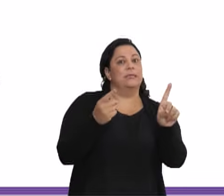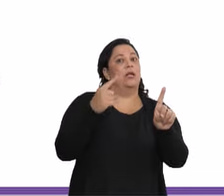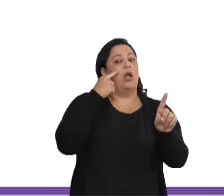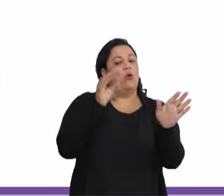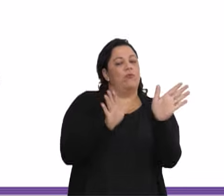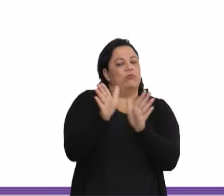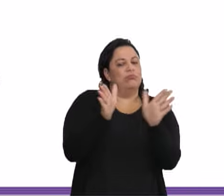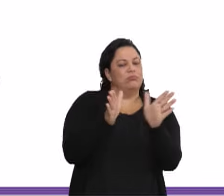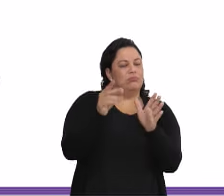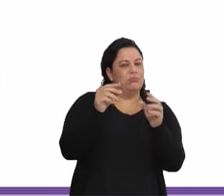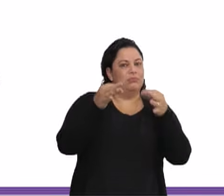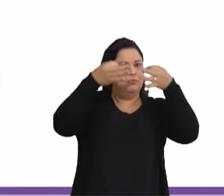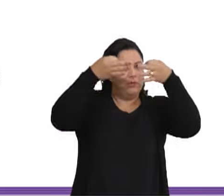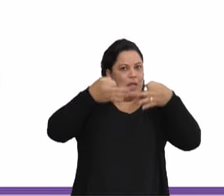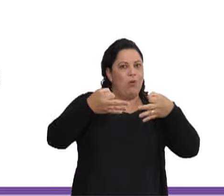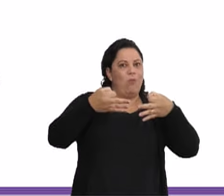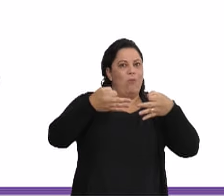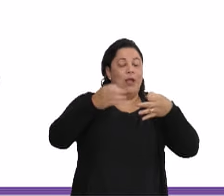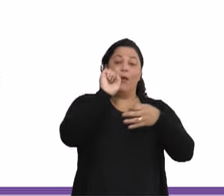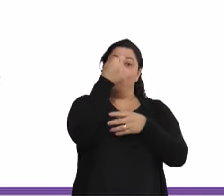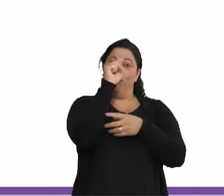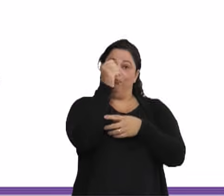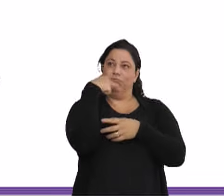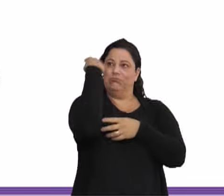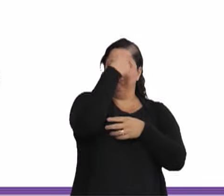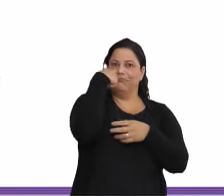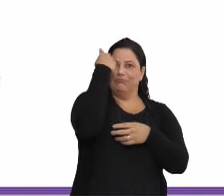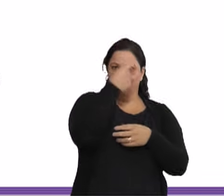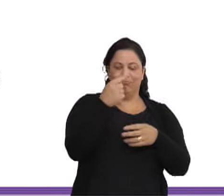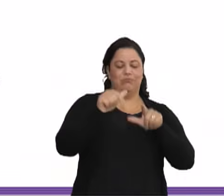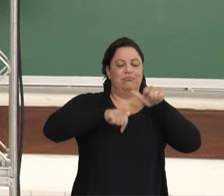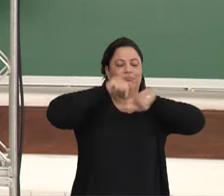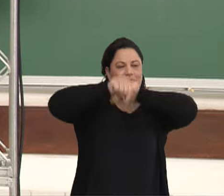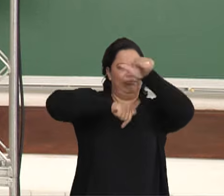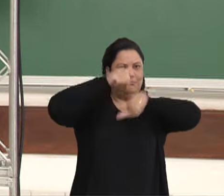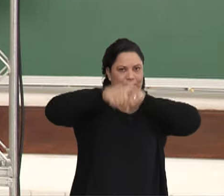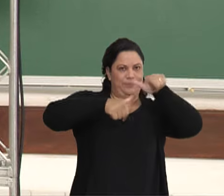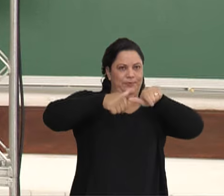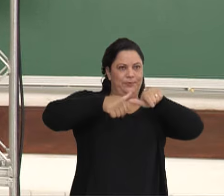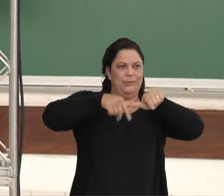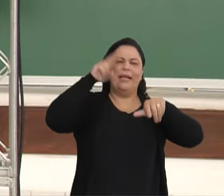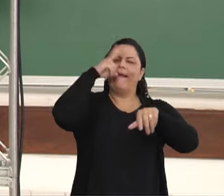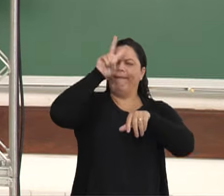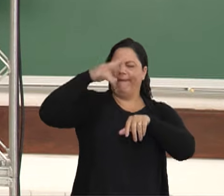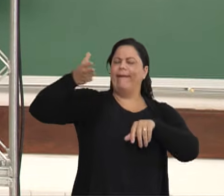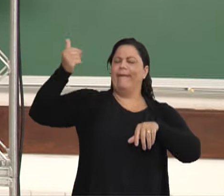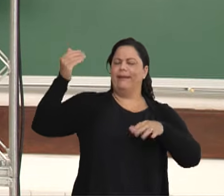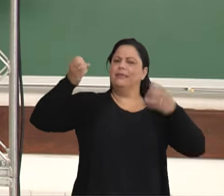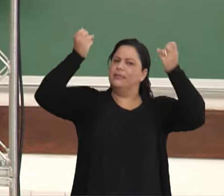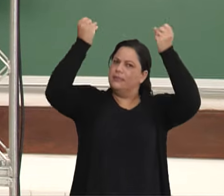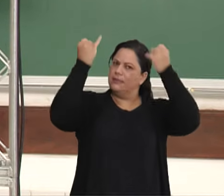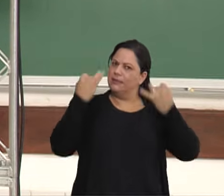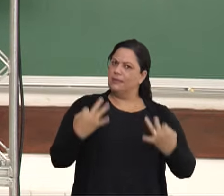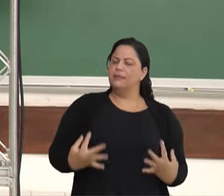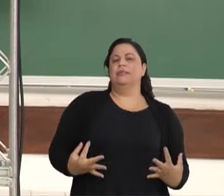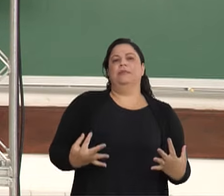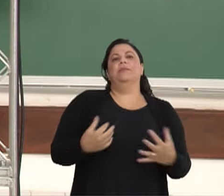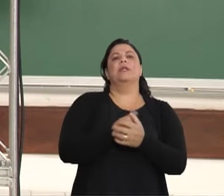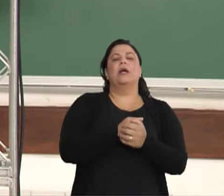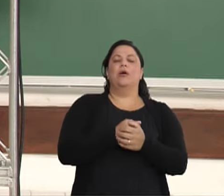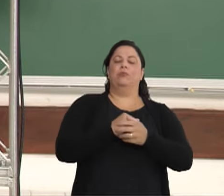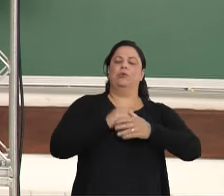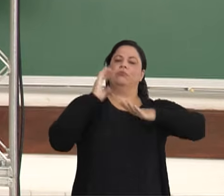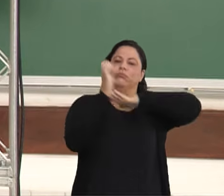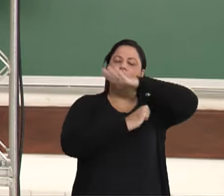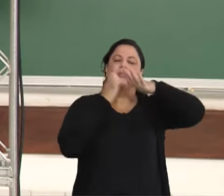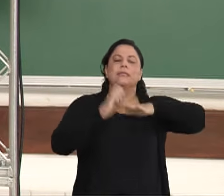que a gente já falou dos pedidos do movimento operário, que desde 1906, com o primeiro Congresso Operário, ou